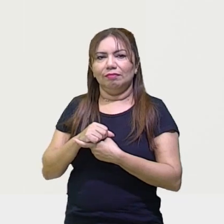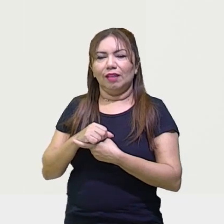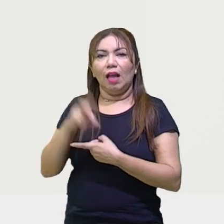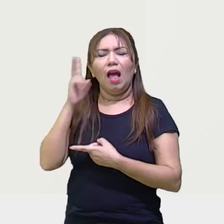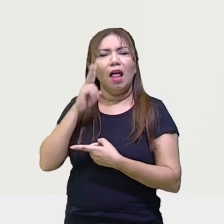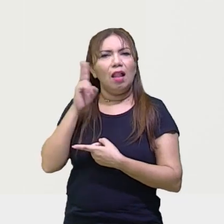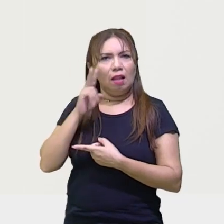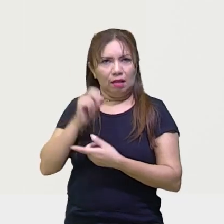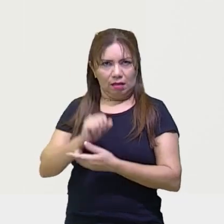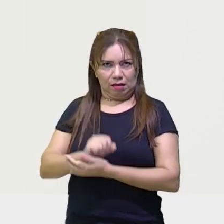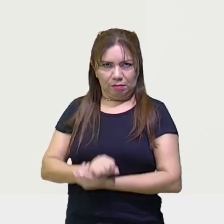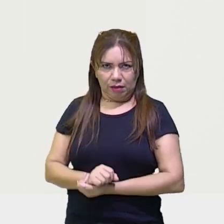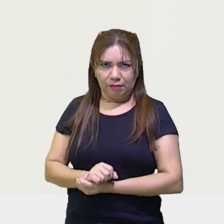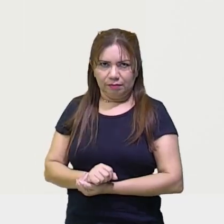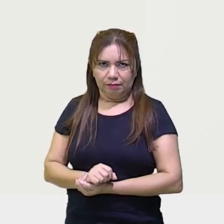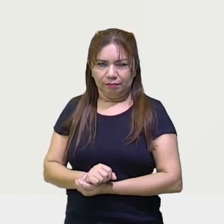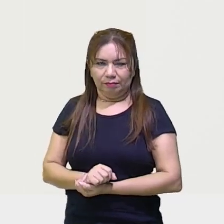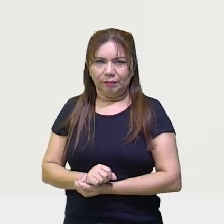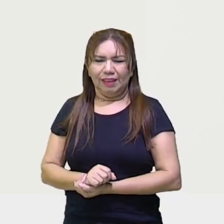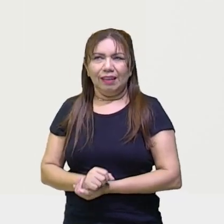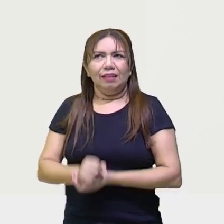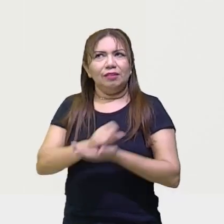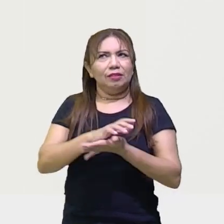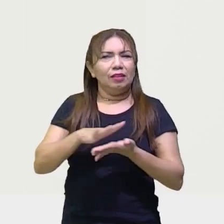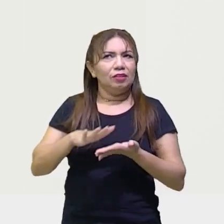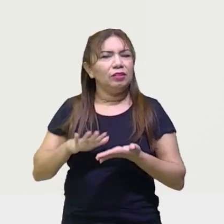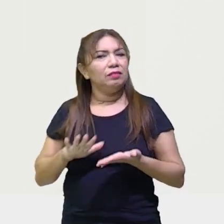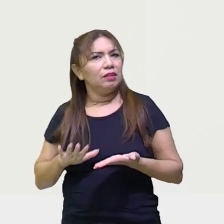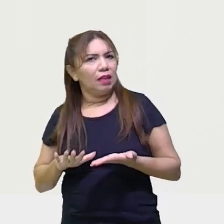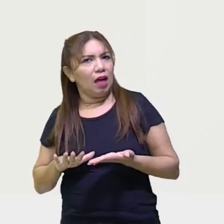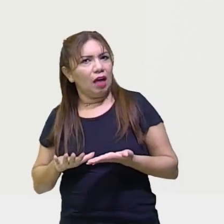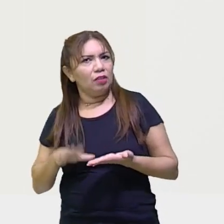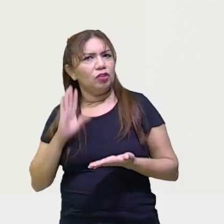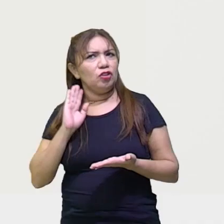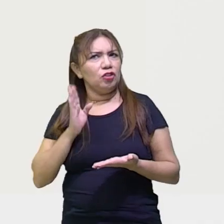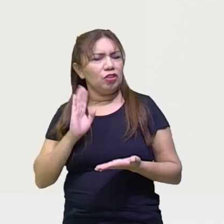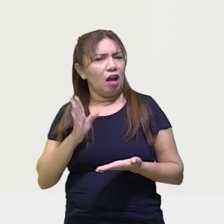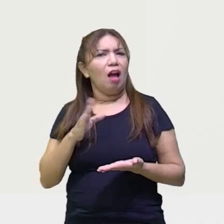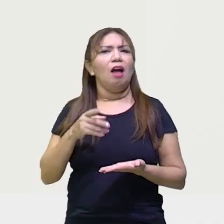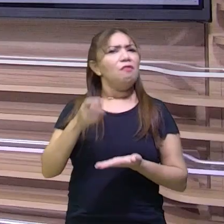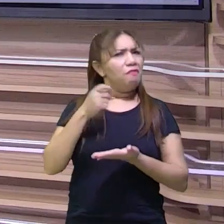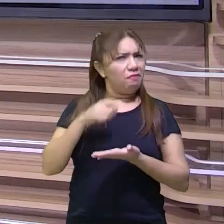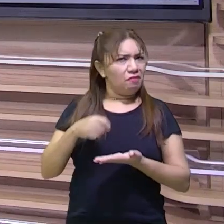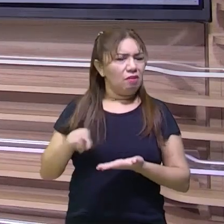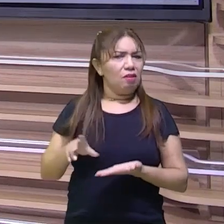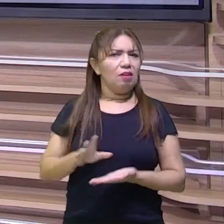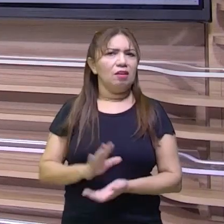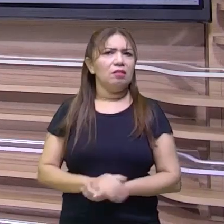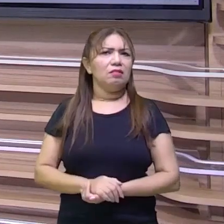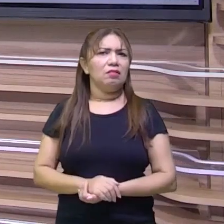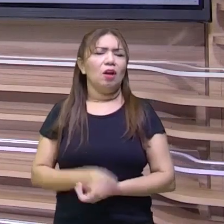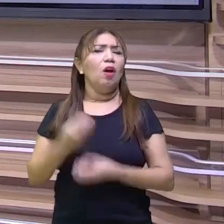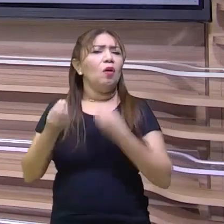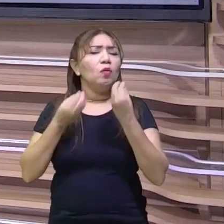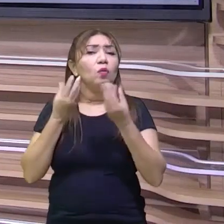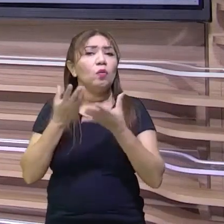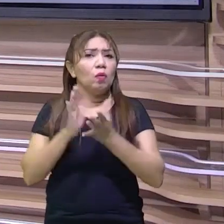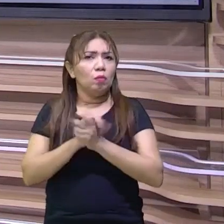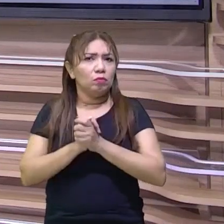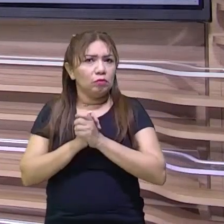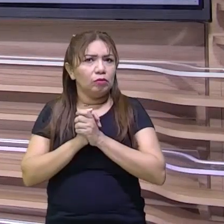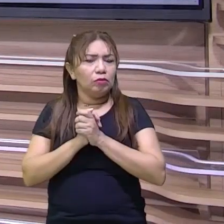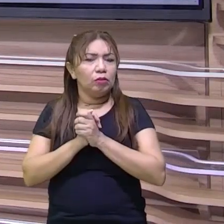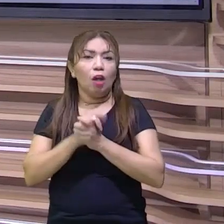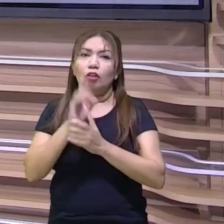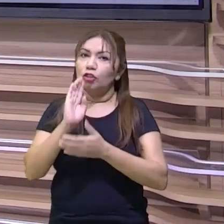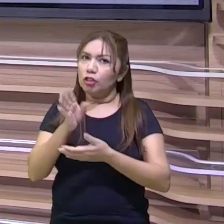lembrar das atividades, de todas as atividades que a gente fez. De que forma? A gente já trabalhou